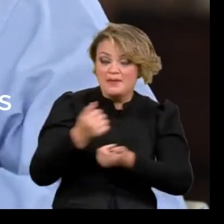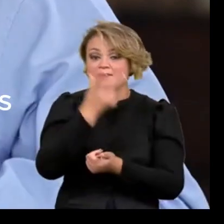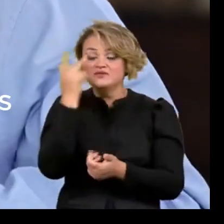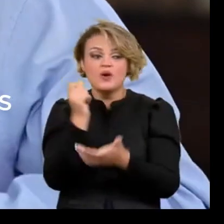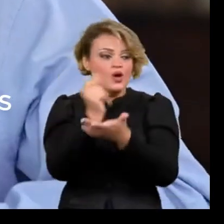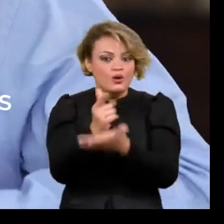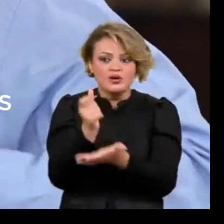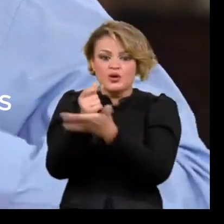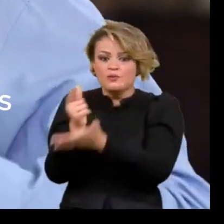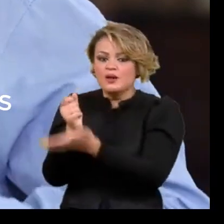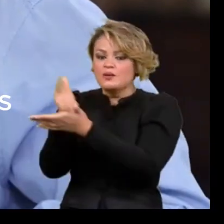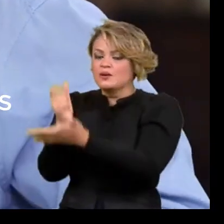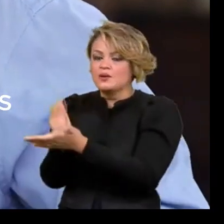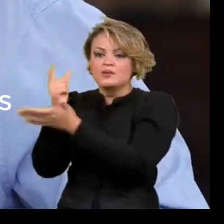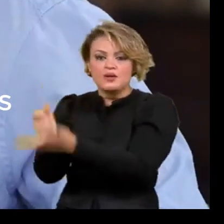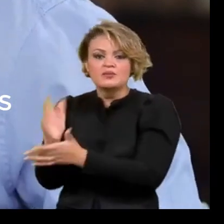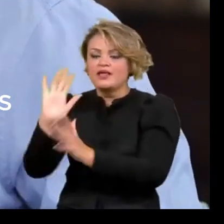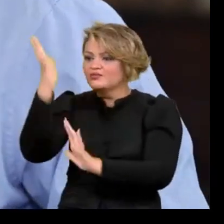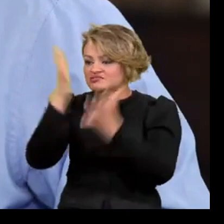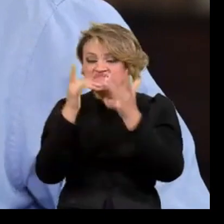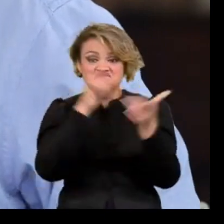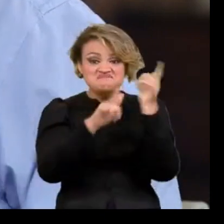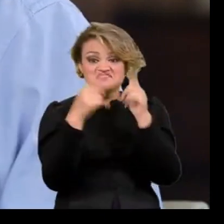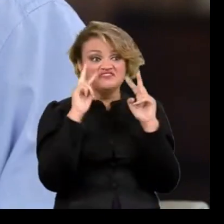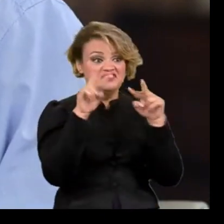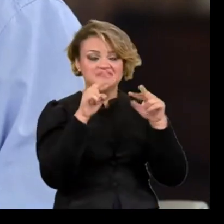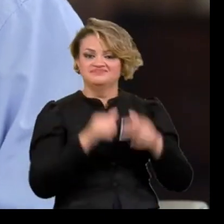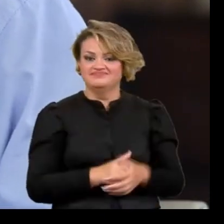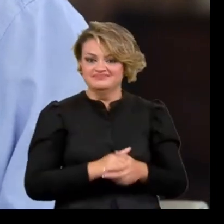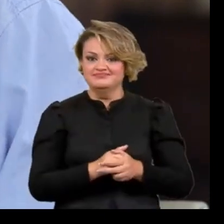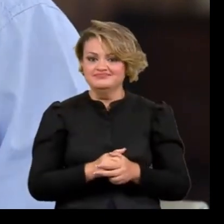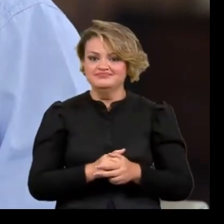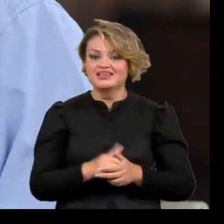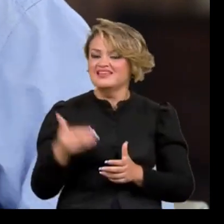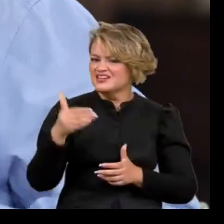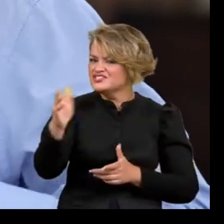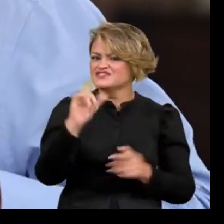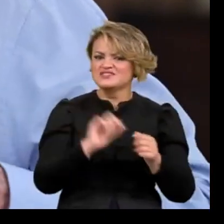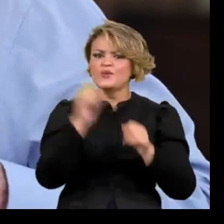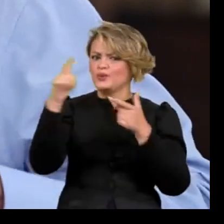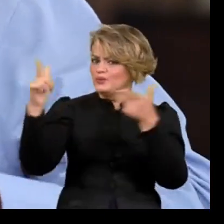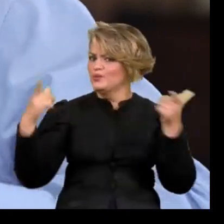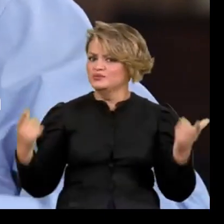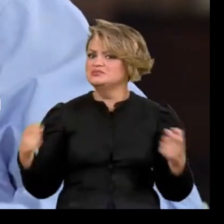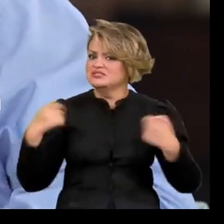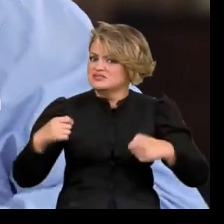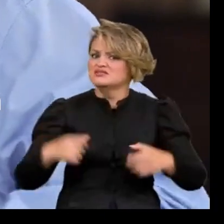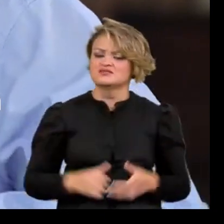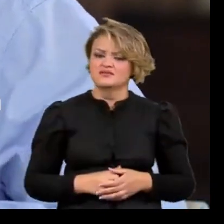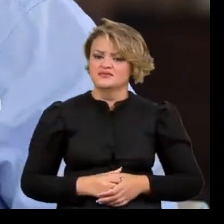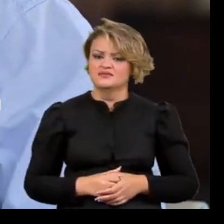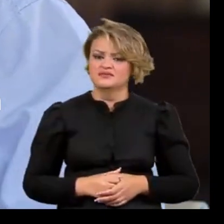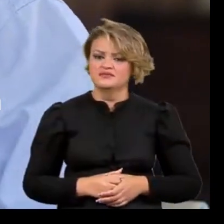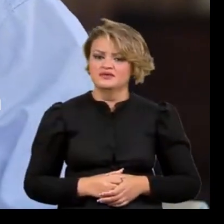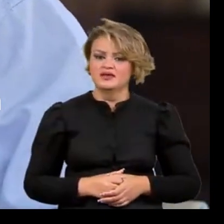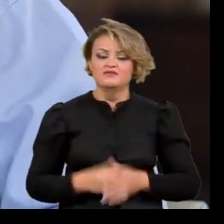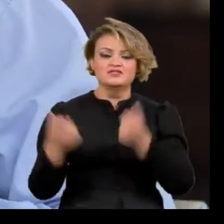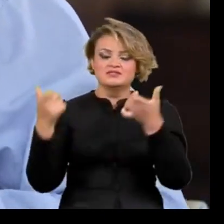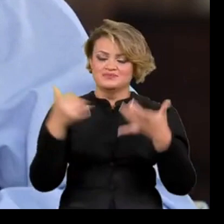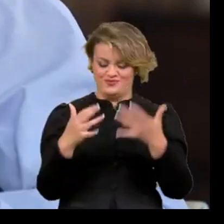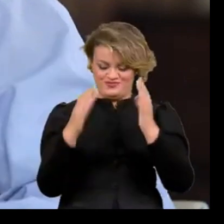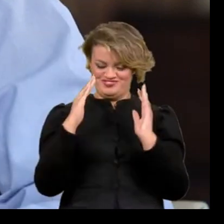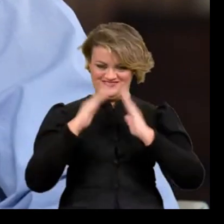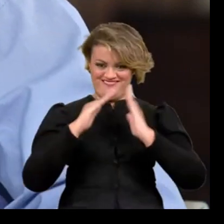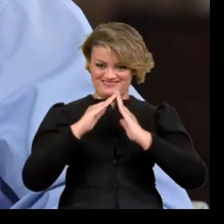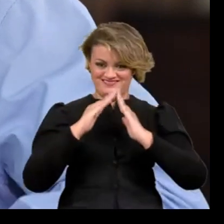e nós ainda temos que fazer muitas coisas quando você falou de casa nós precisamos fazer não apenas dormir